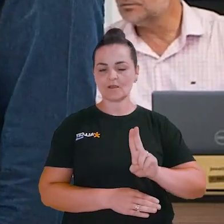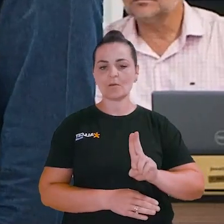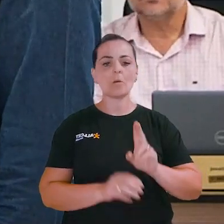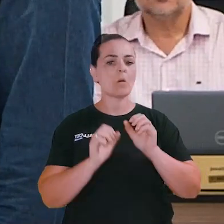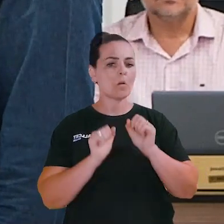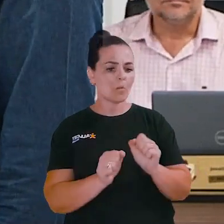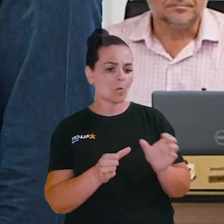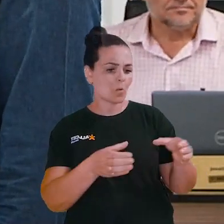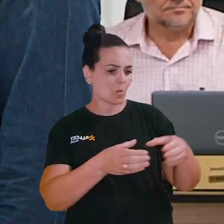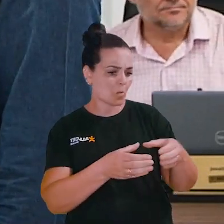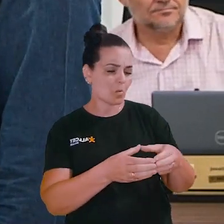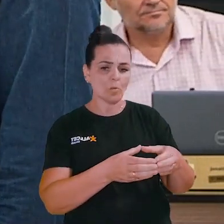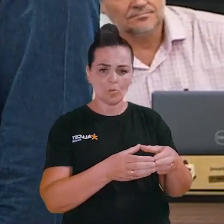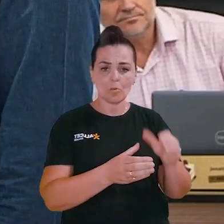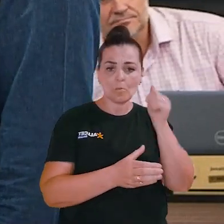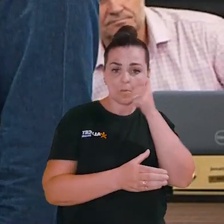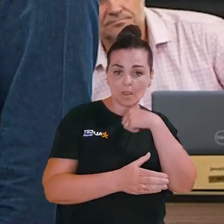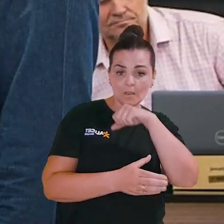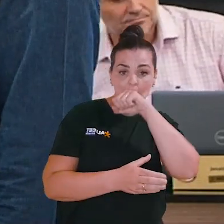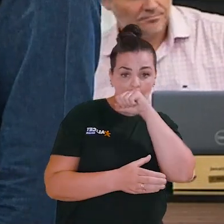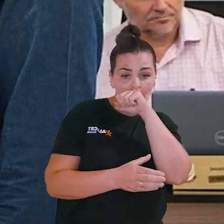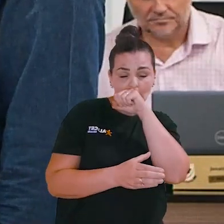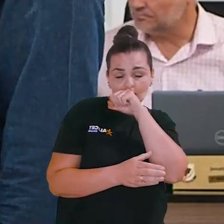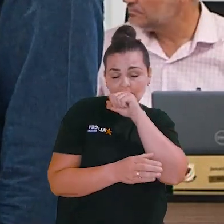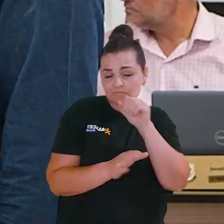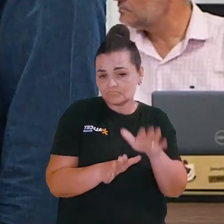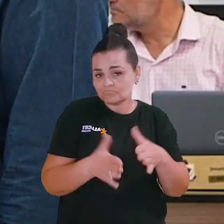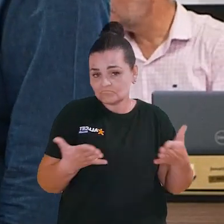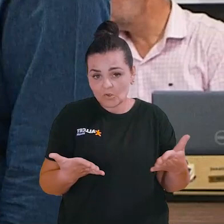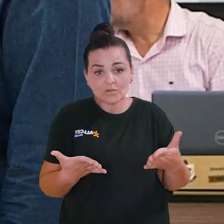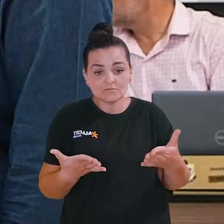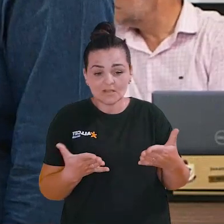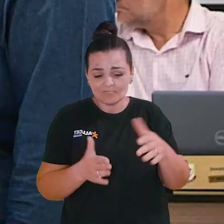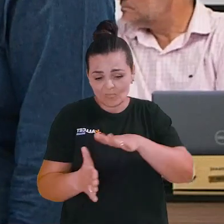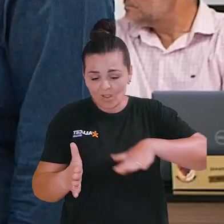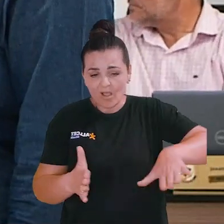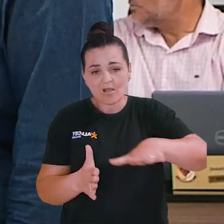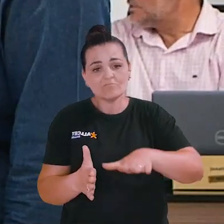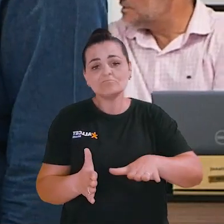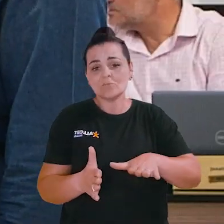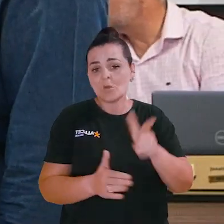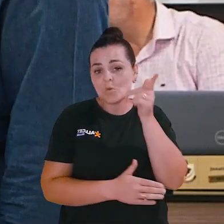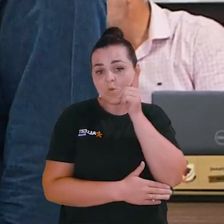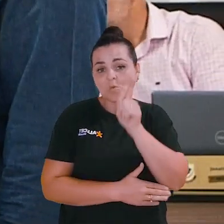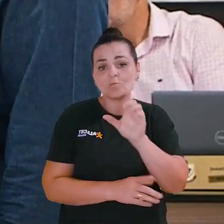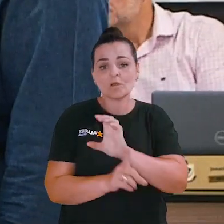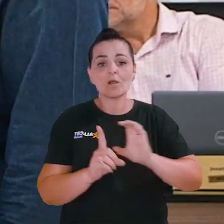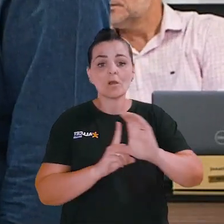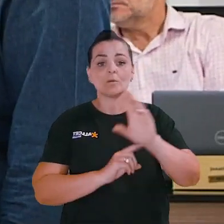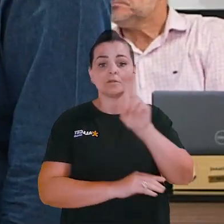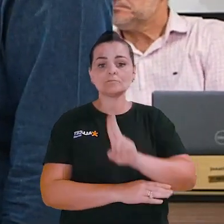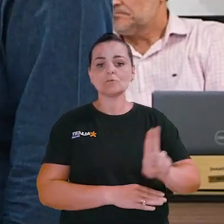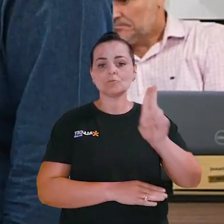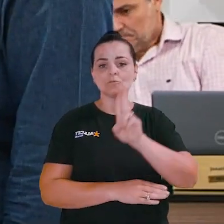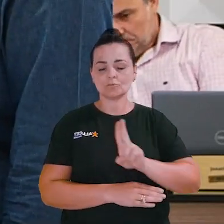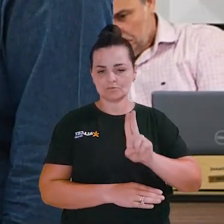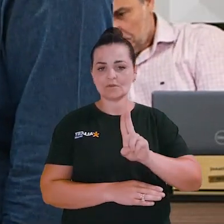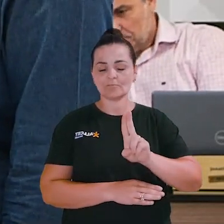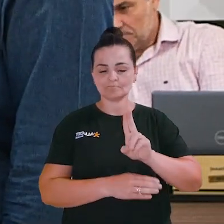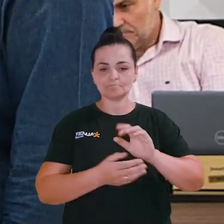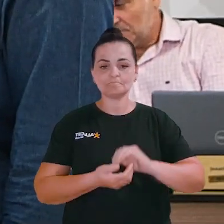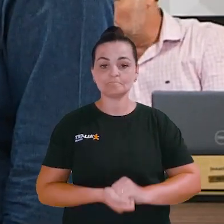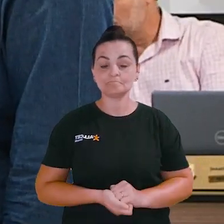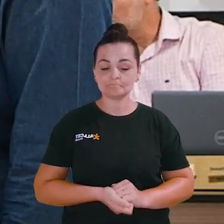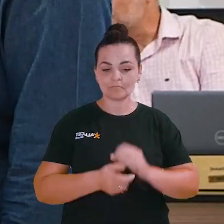paraa comunidade utilizar seja como um clube de mães por exemplo enfim dar uma finalidade aquele espaço sendo